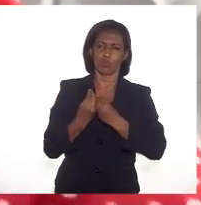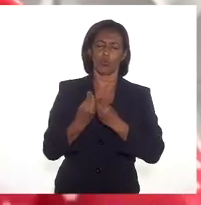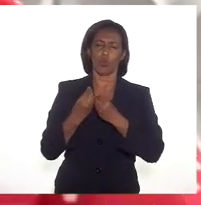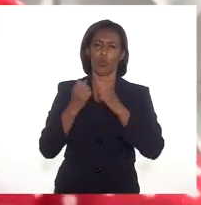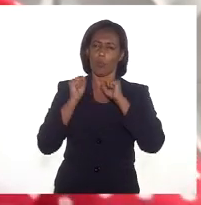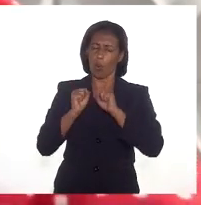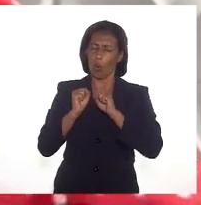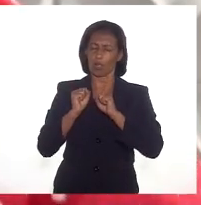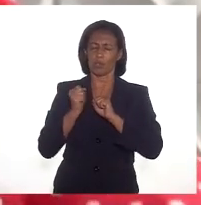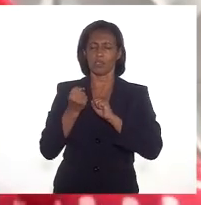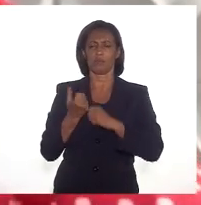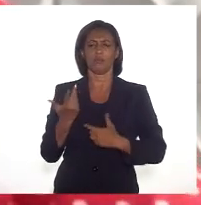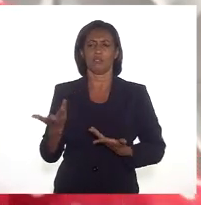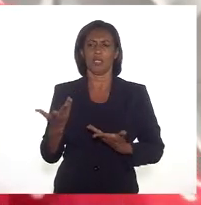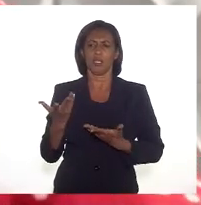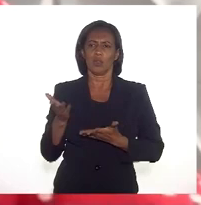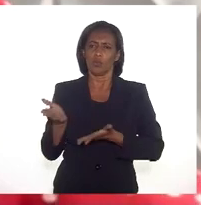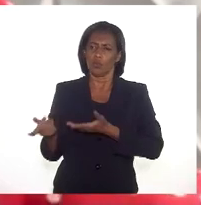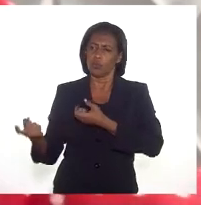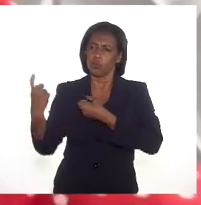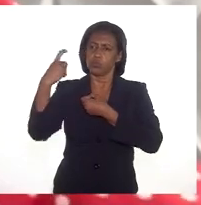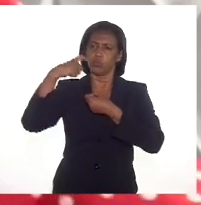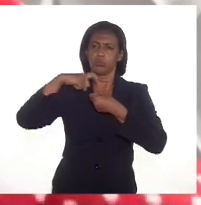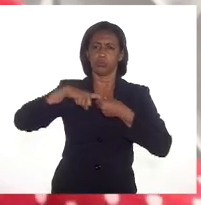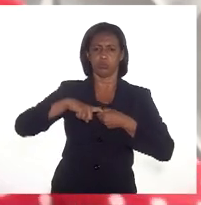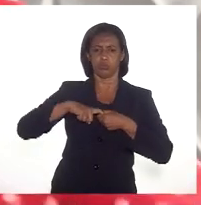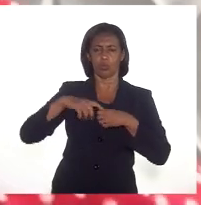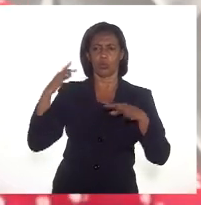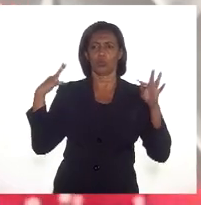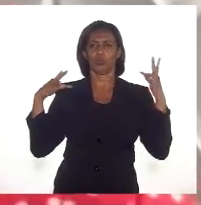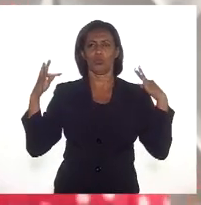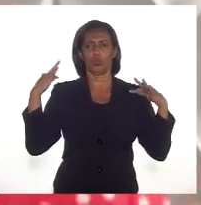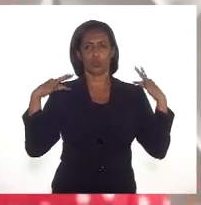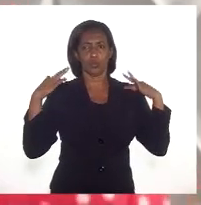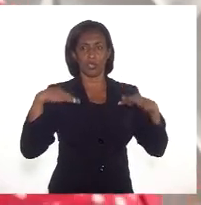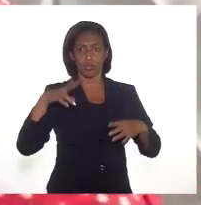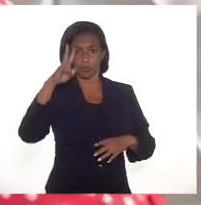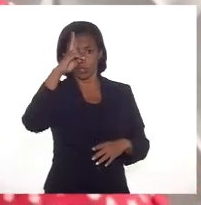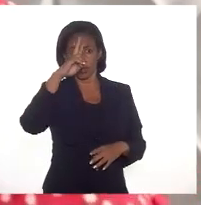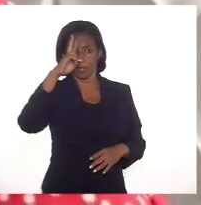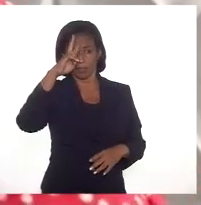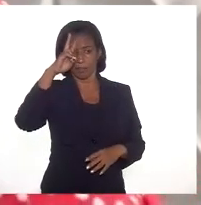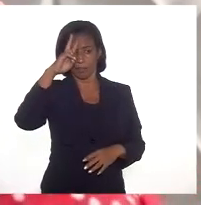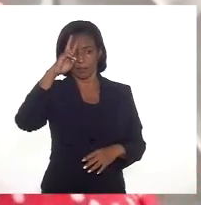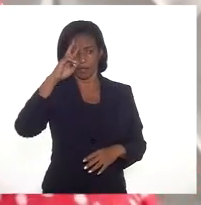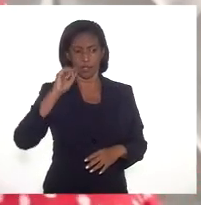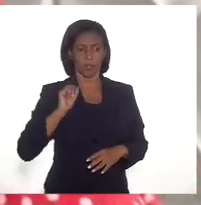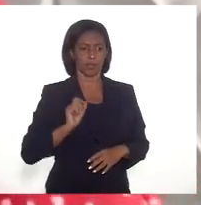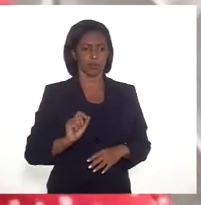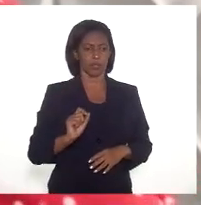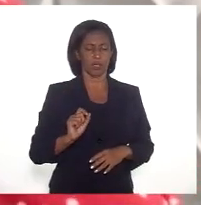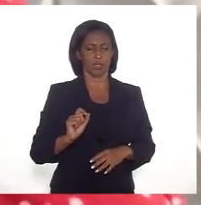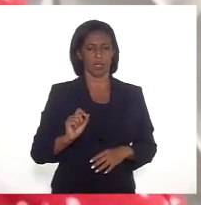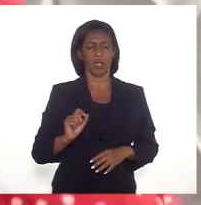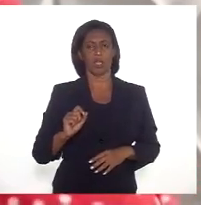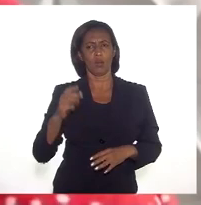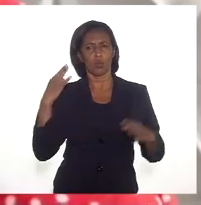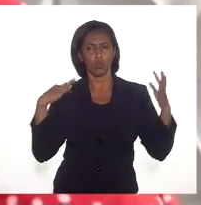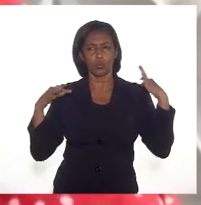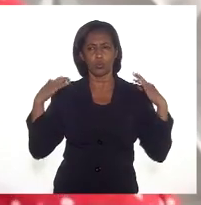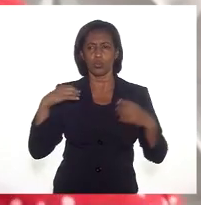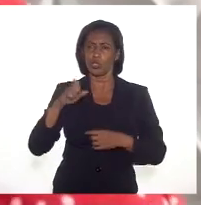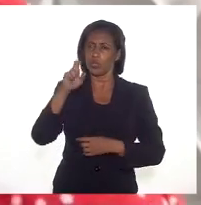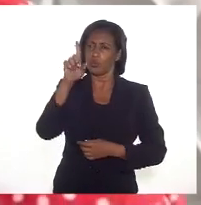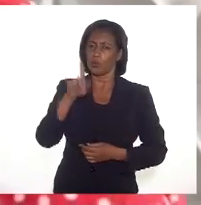sem dúvida nenhuma, resgatar, né, o turismo, lembrando que o turismo é, sim, como Vossa